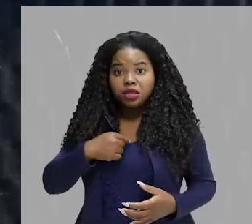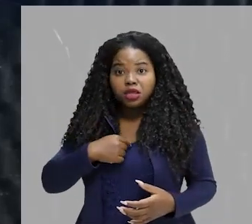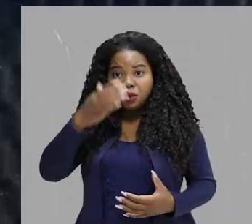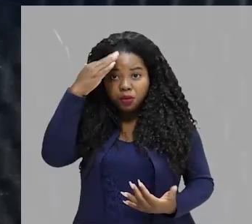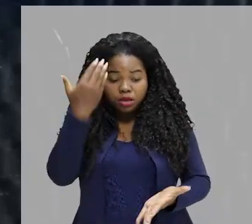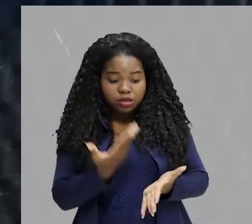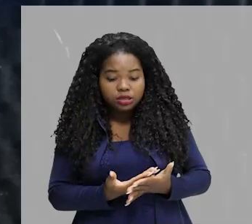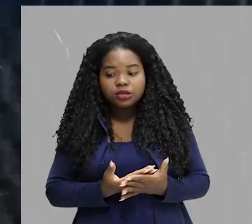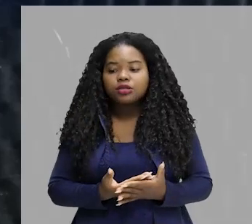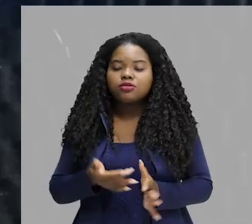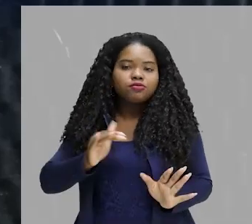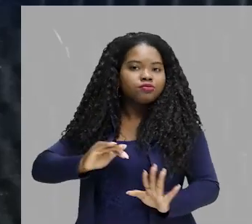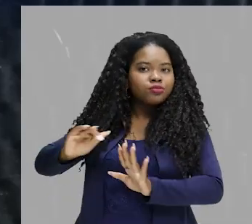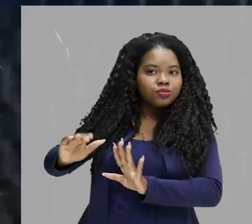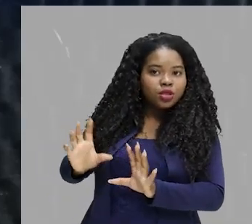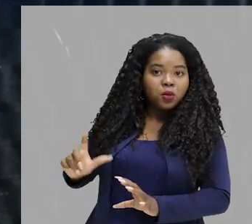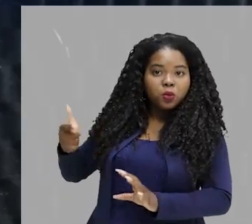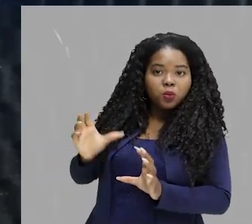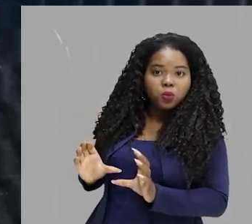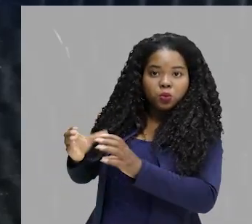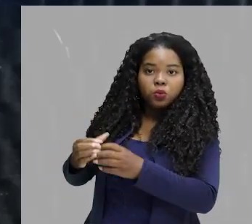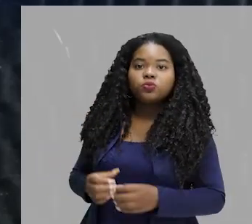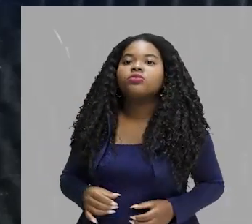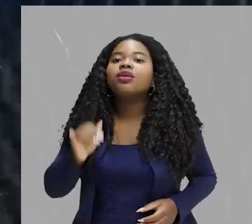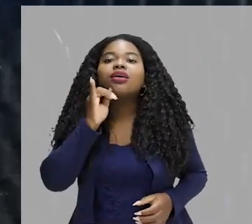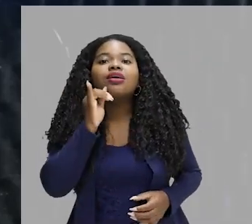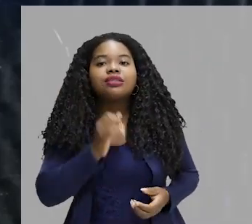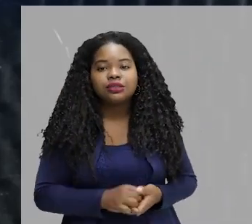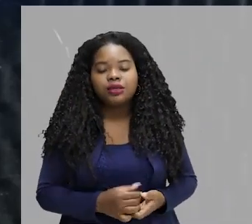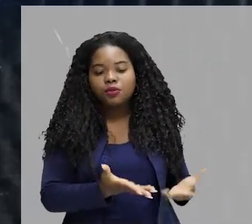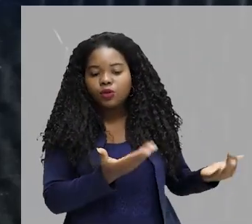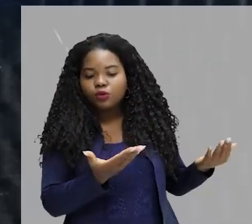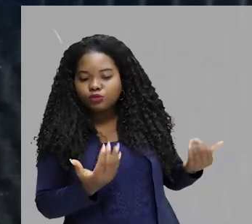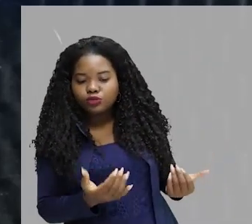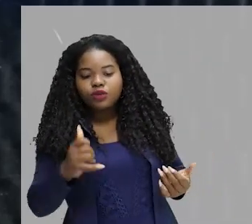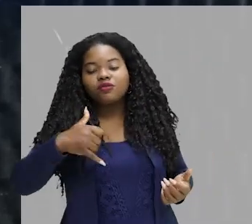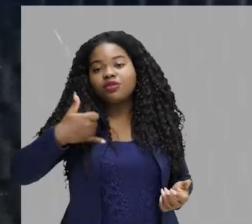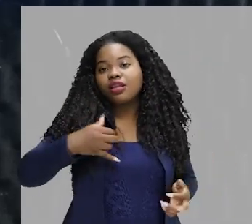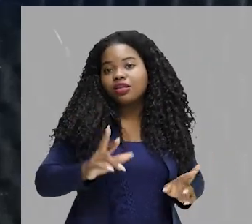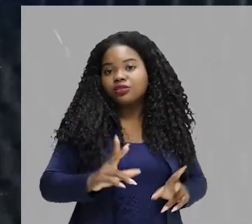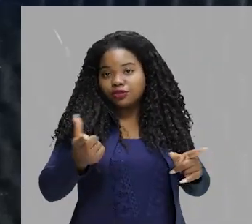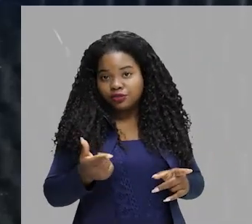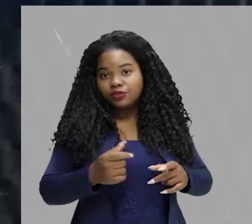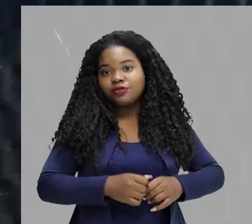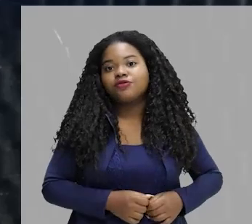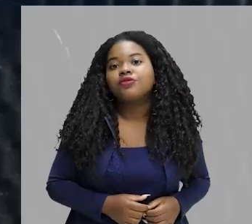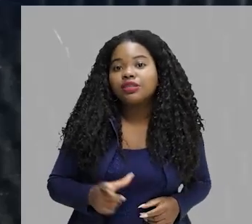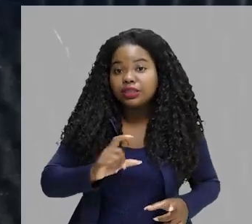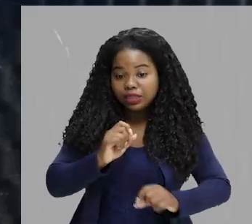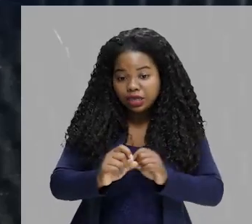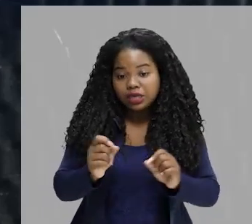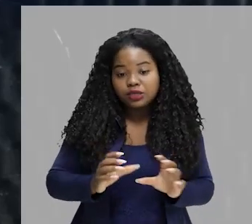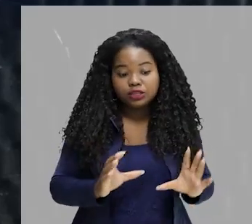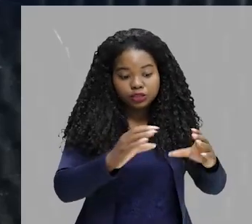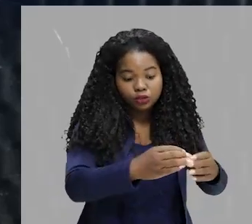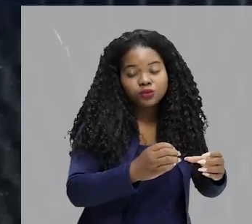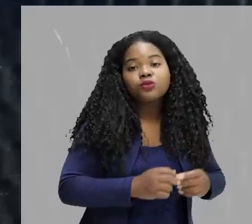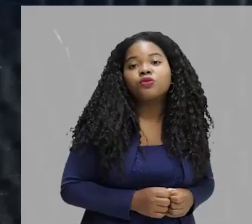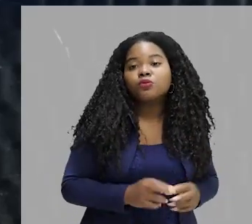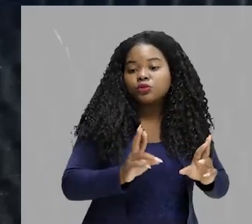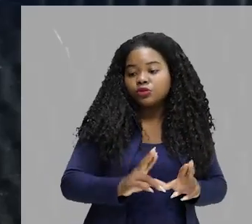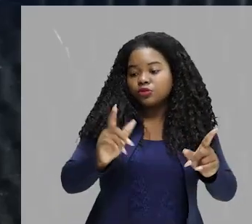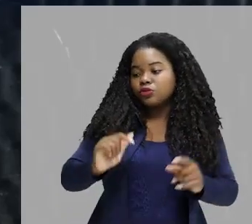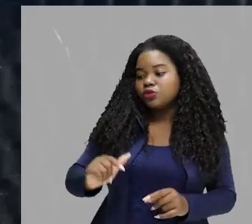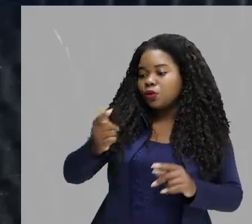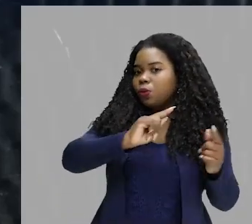que estão na mesma faixa etária. A juventude, né, os jovens, eles apresentam entre eles esse elemento inclusivo que os diferencia das